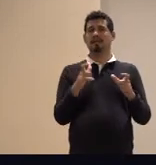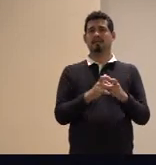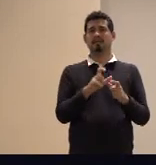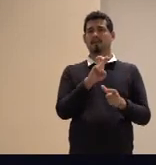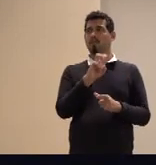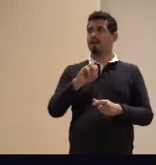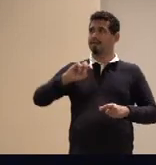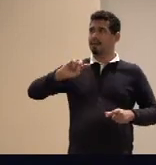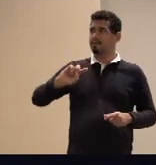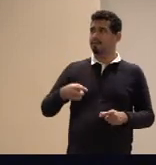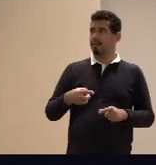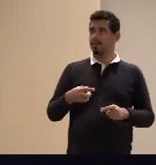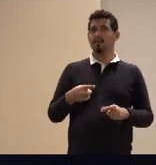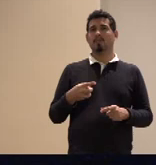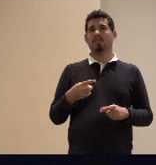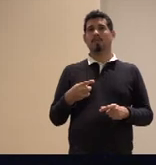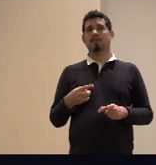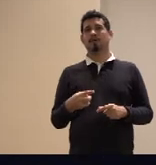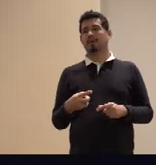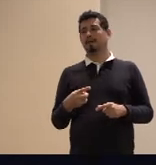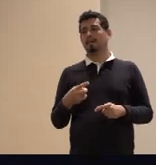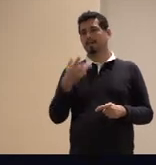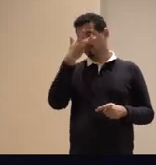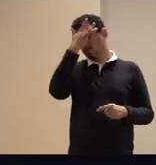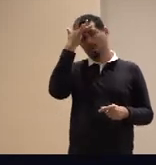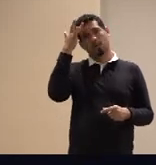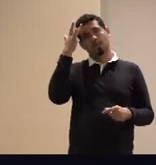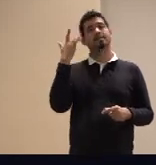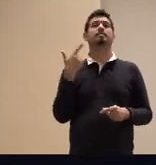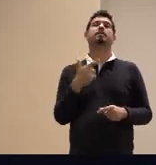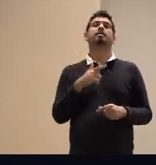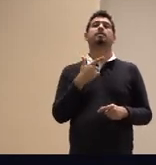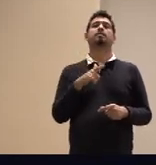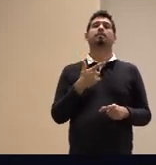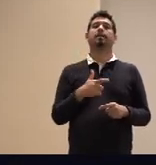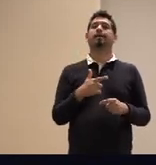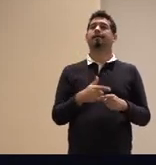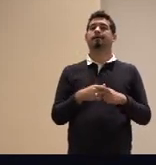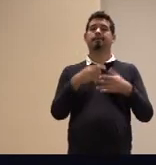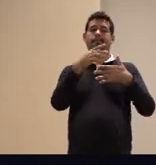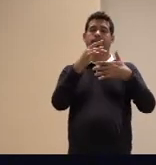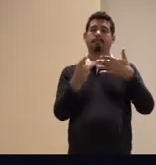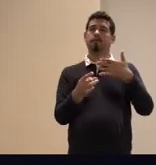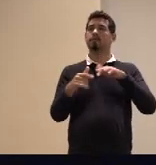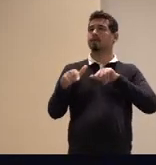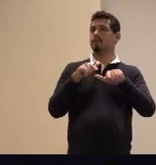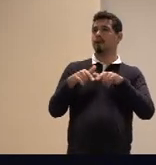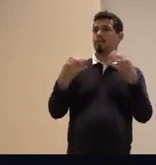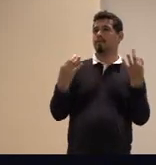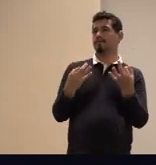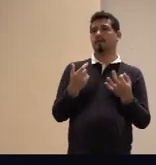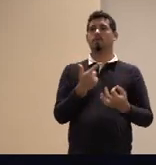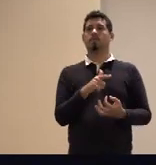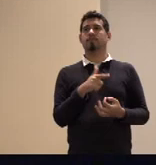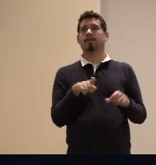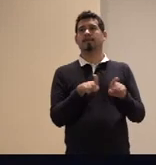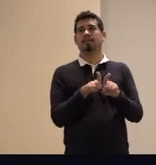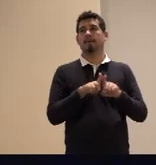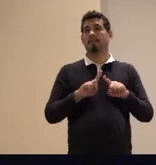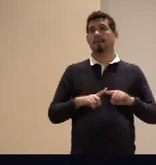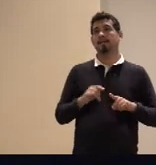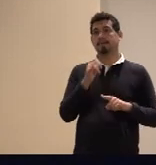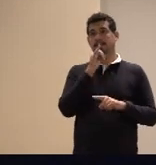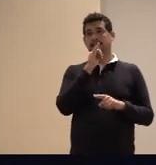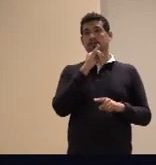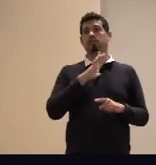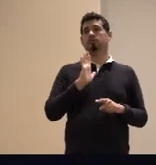mil habitantes, que não tem uma demanda para implantação de um serviço. E aí, claro,